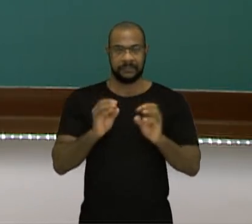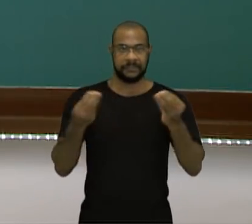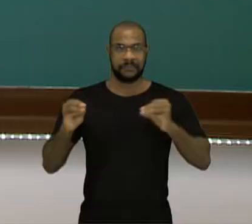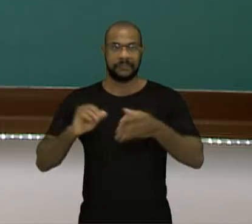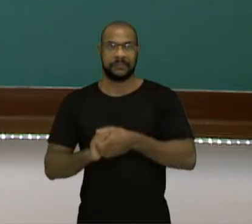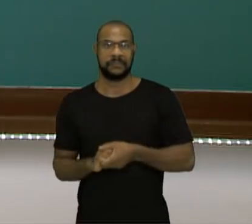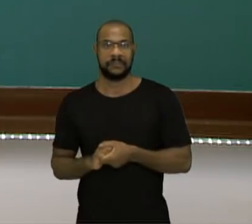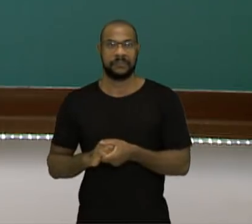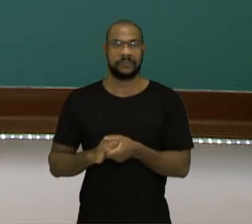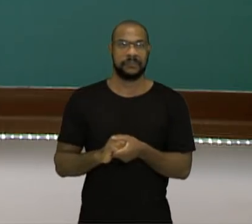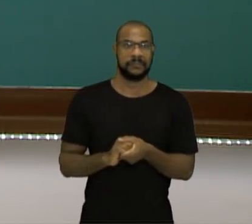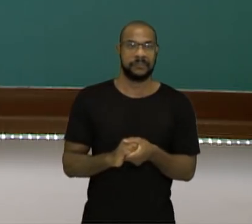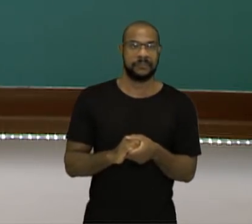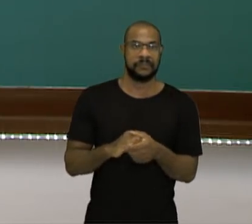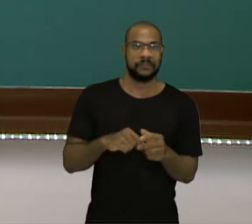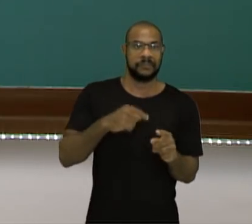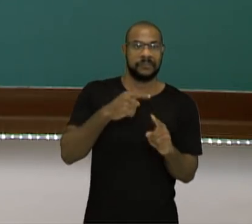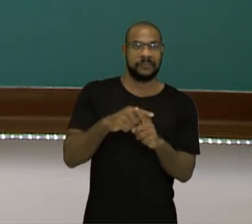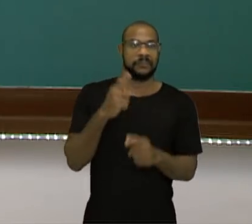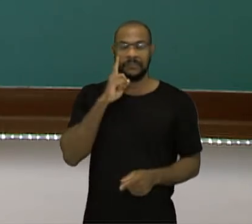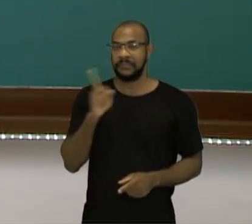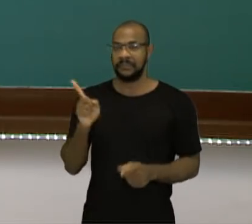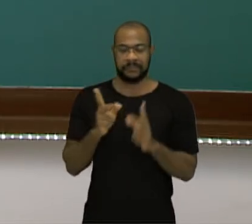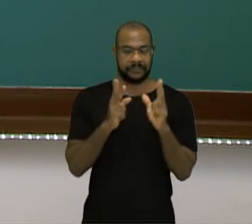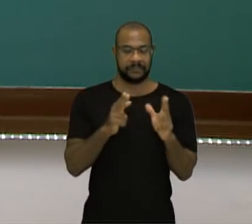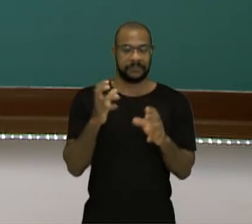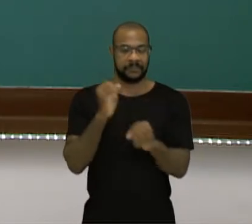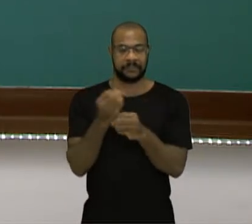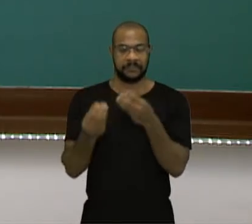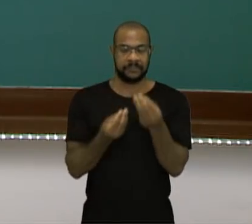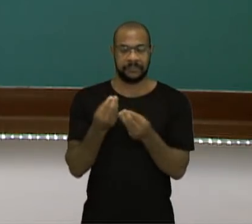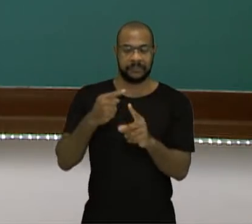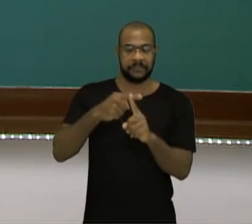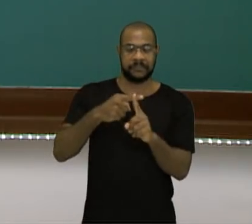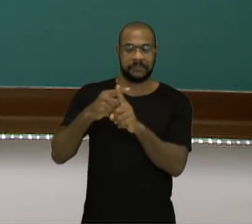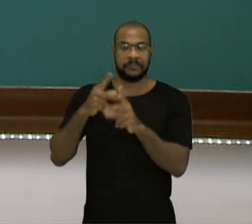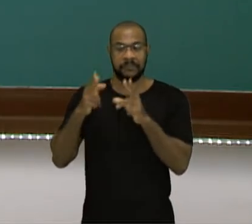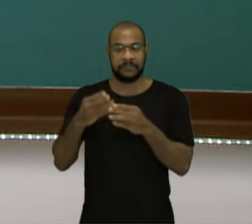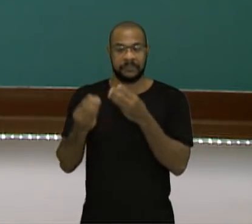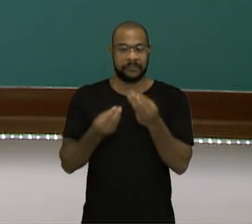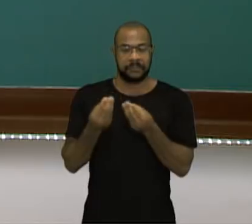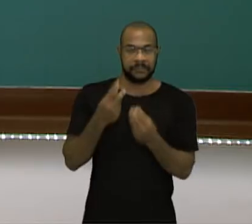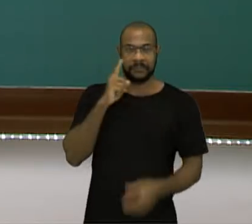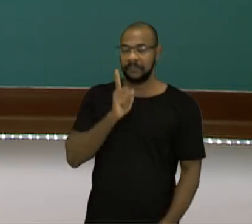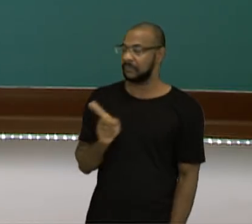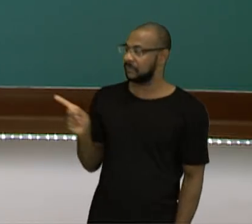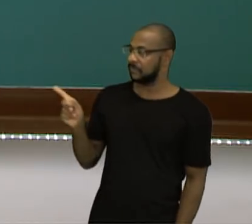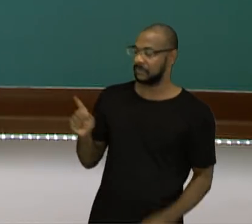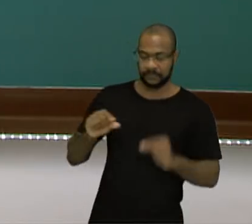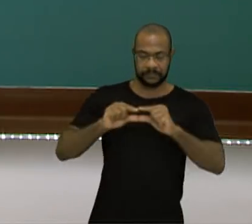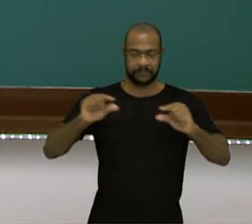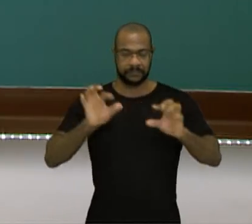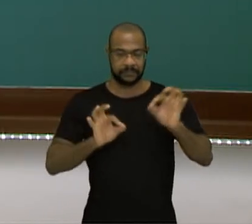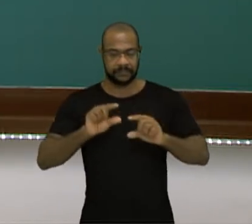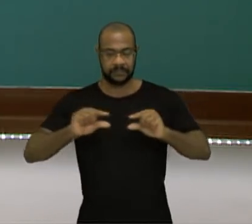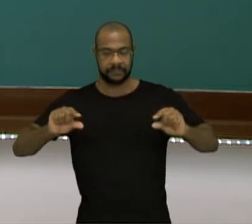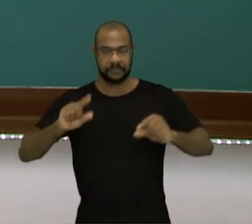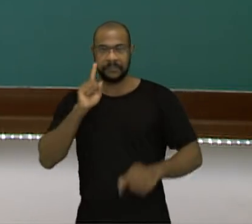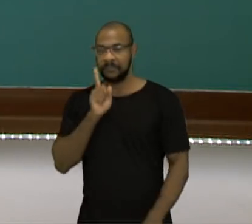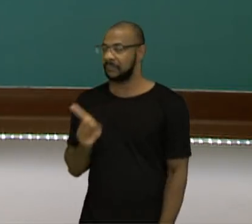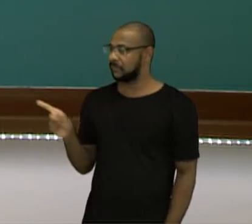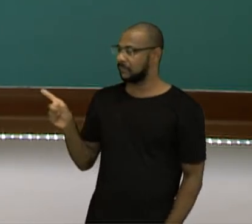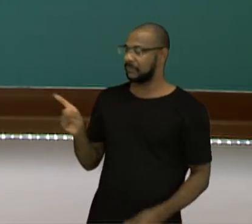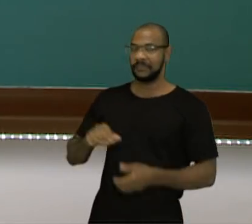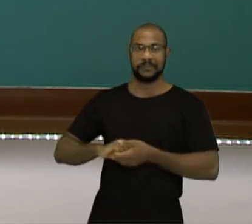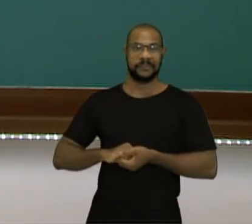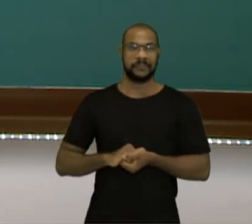sinal. Menos 2 com menos 5. 2 mais 5 dá 7. Repete o sinal negativo. Mais 8 com mais 2, sinal